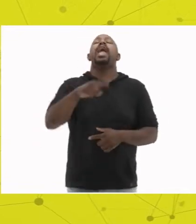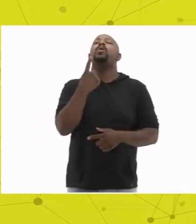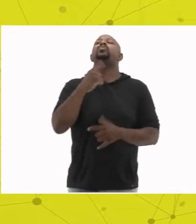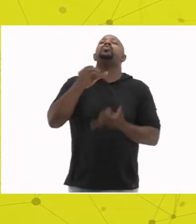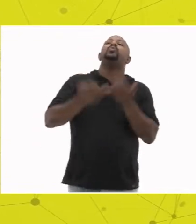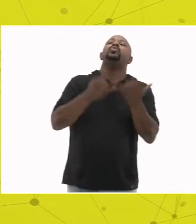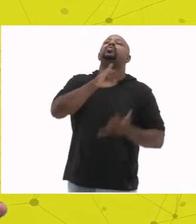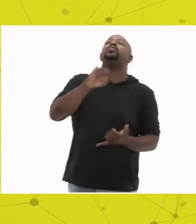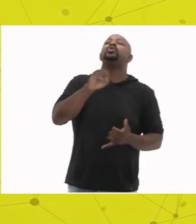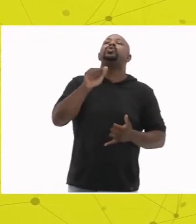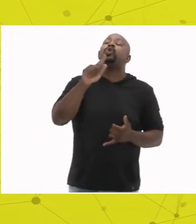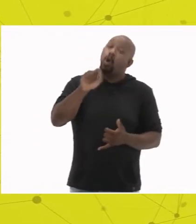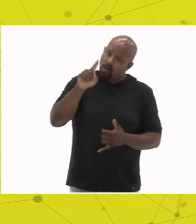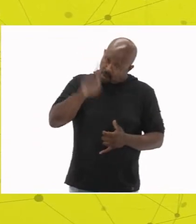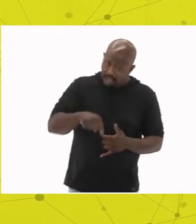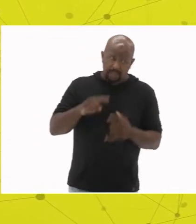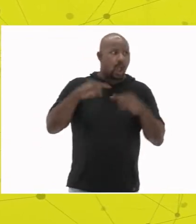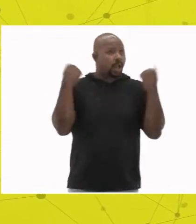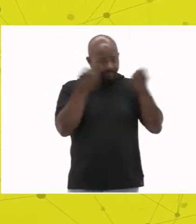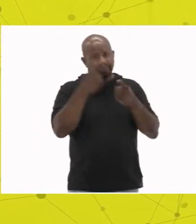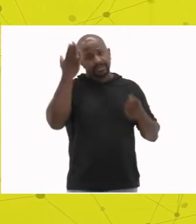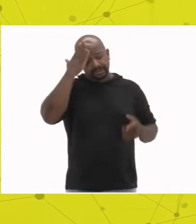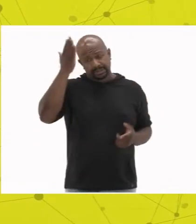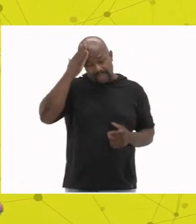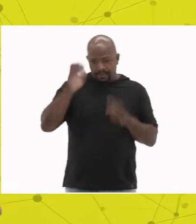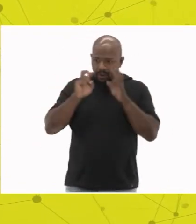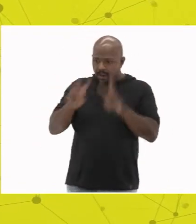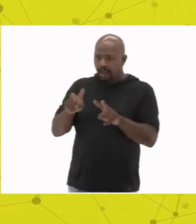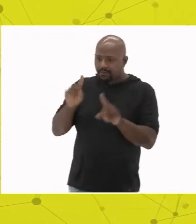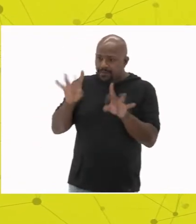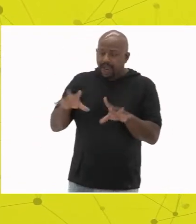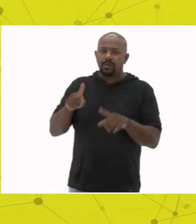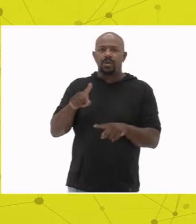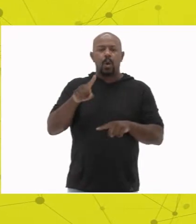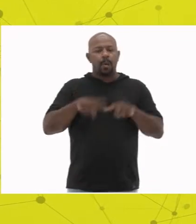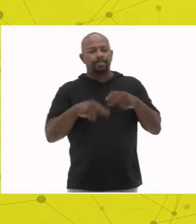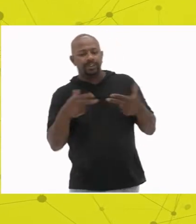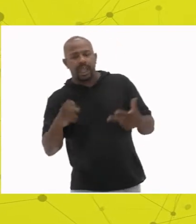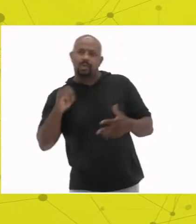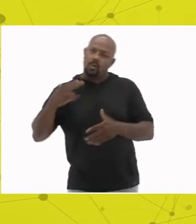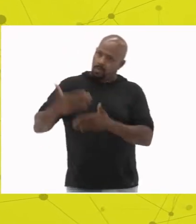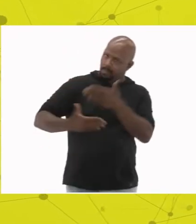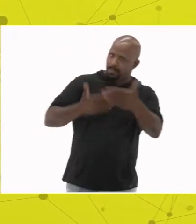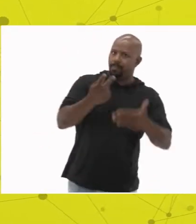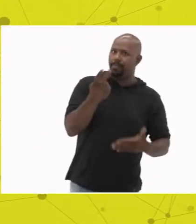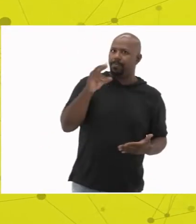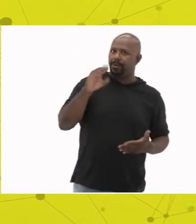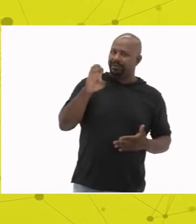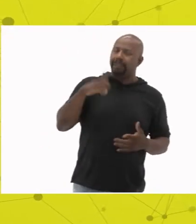é um jogo é uma coisa que todo mundo sabe o que é quando vê um, enquanto objeto, enquanto